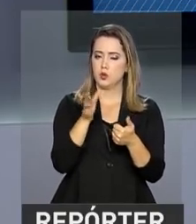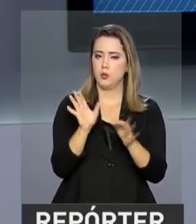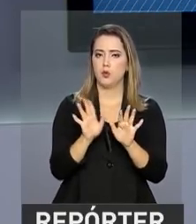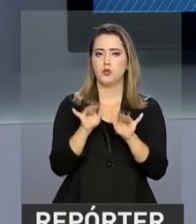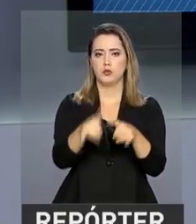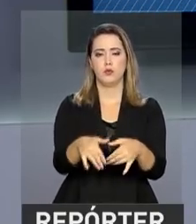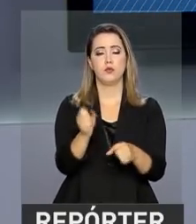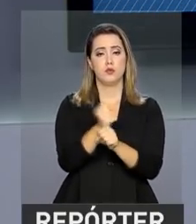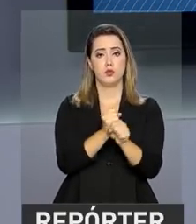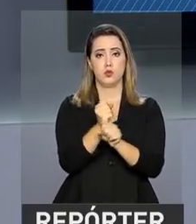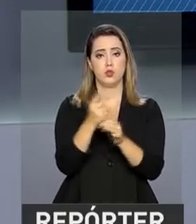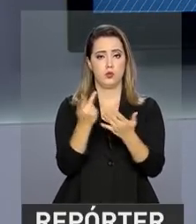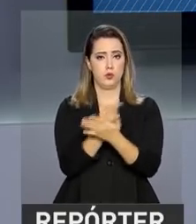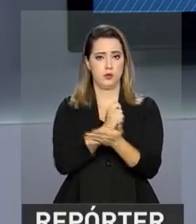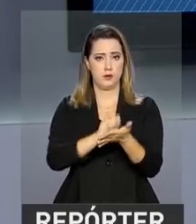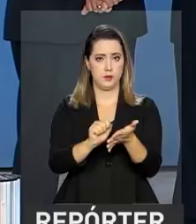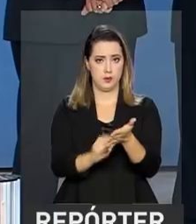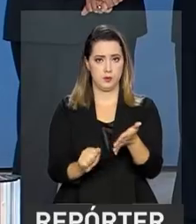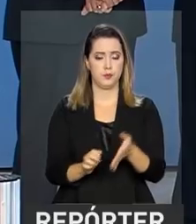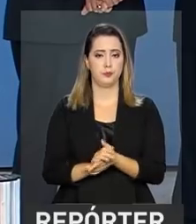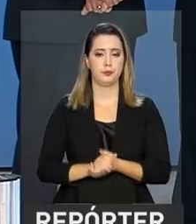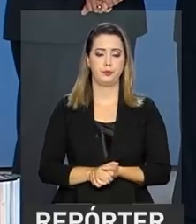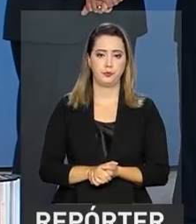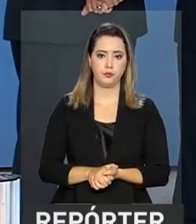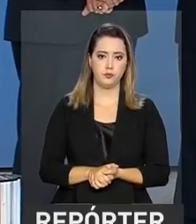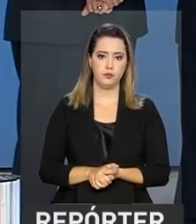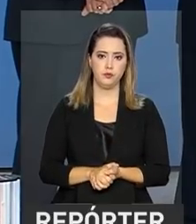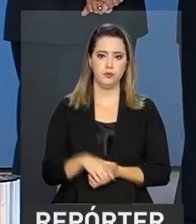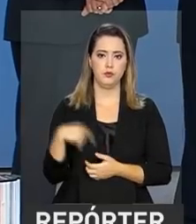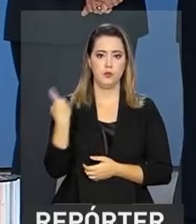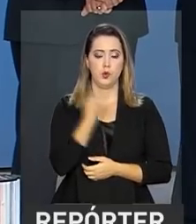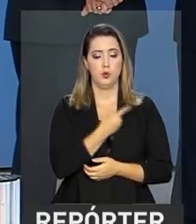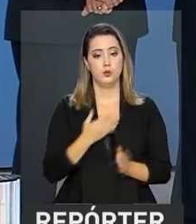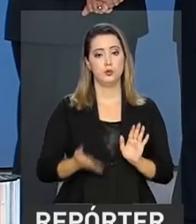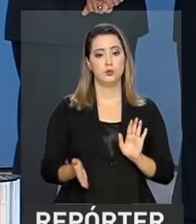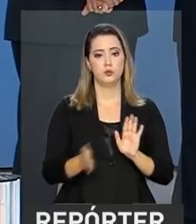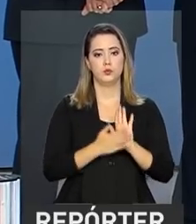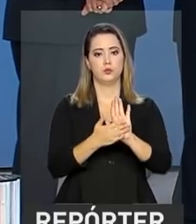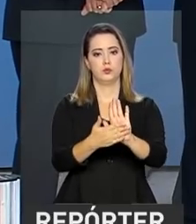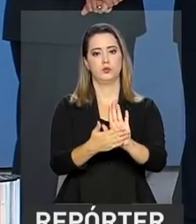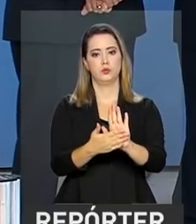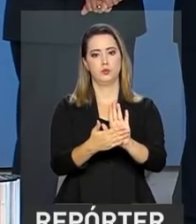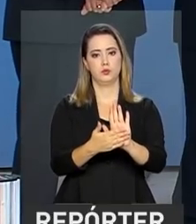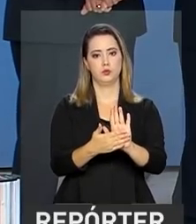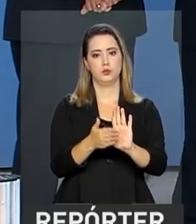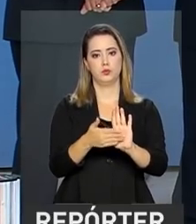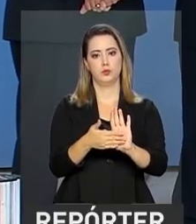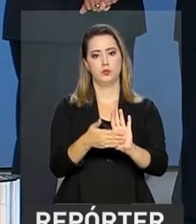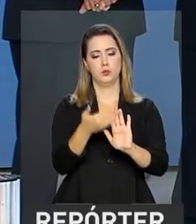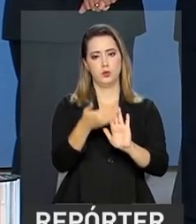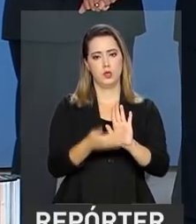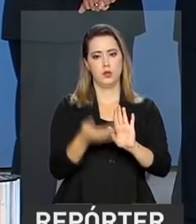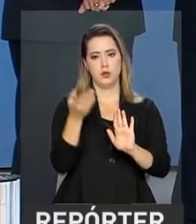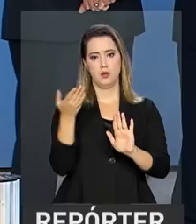até o final deste ano nós apresentamos ao poste interlocutores